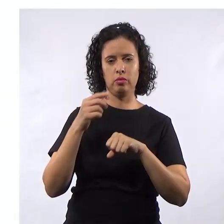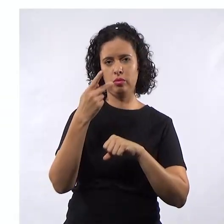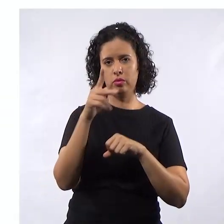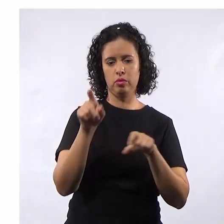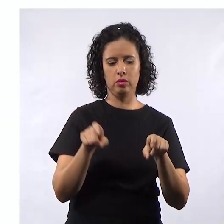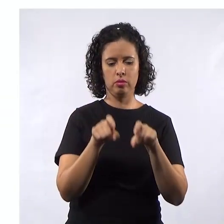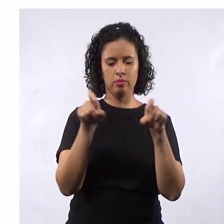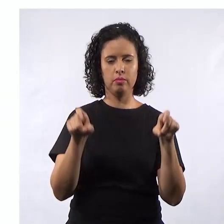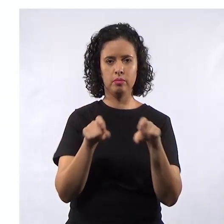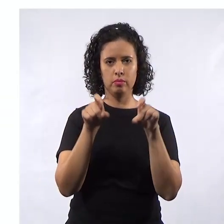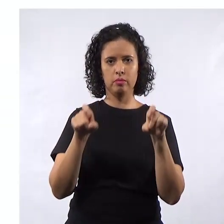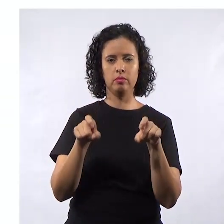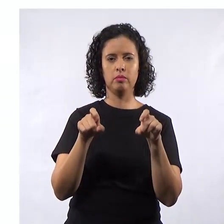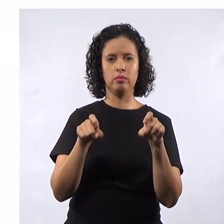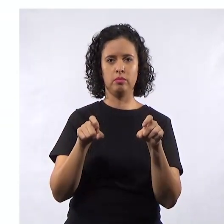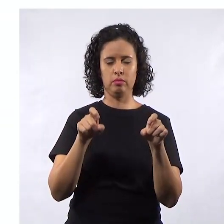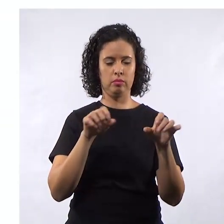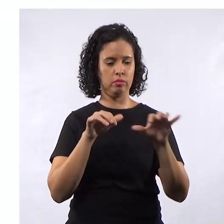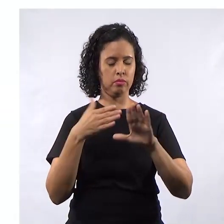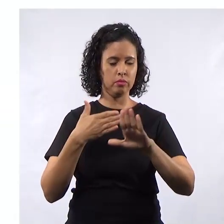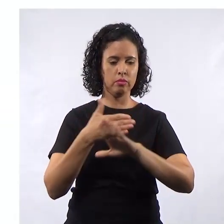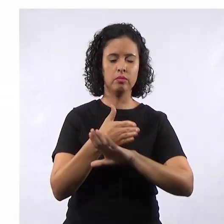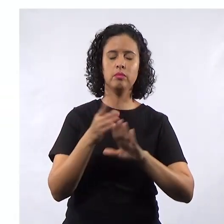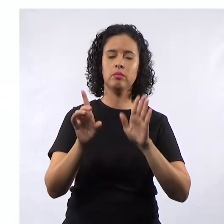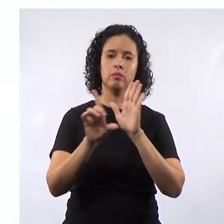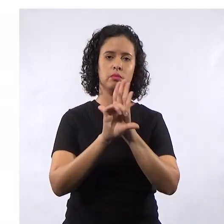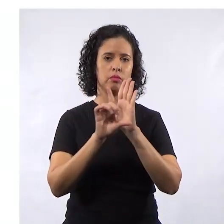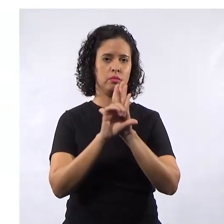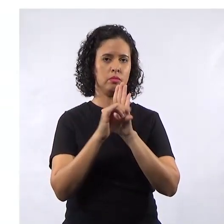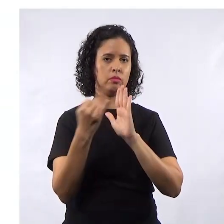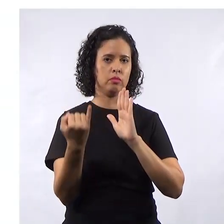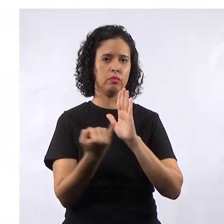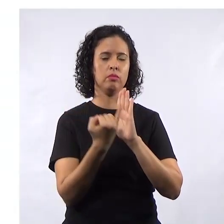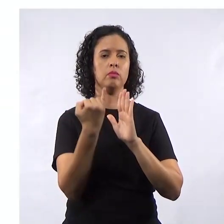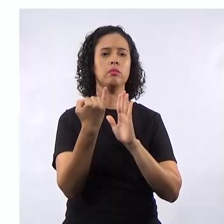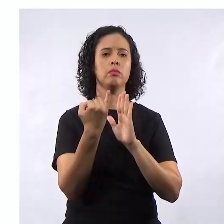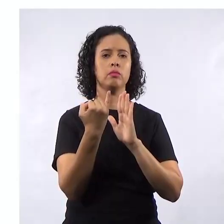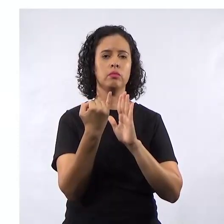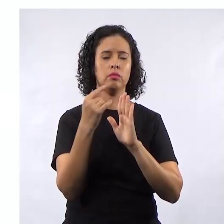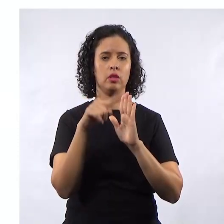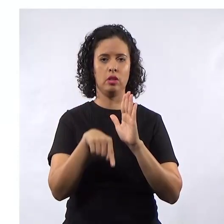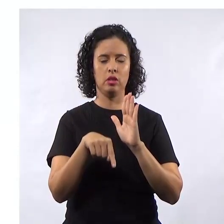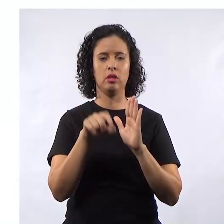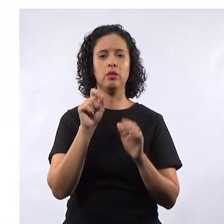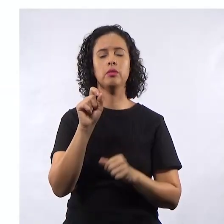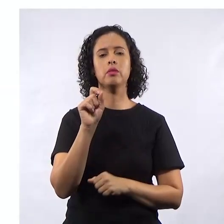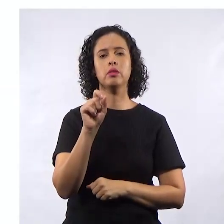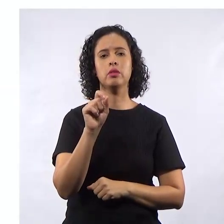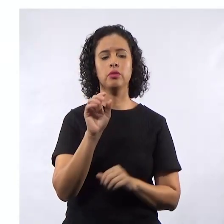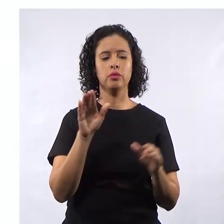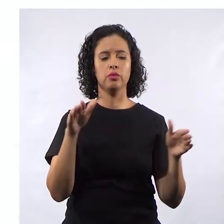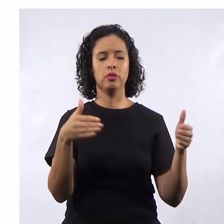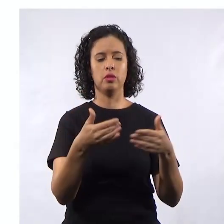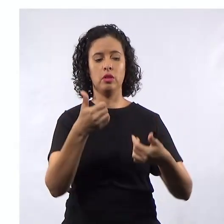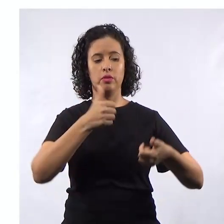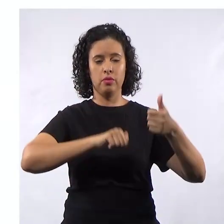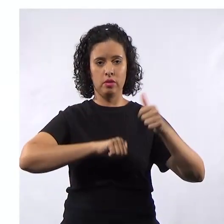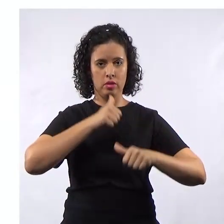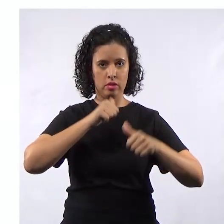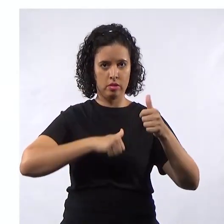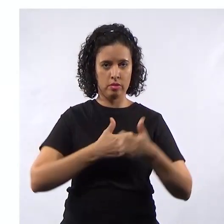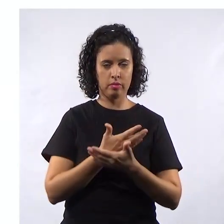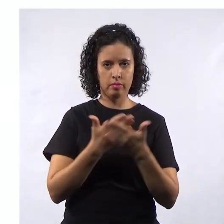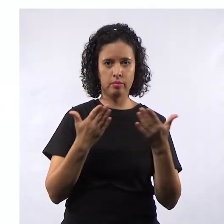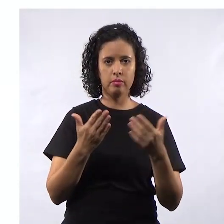do teu computador e já vai acessando essa lei, tá? É de extrema importância, inclusive ela é objeto aí de